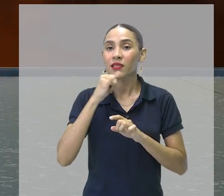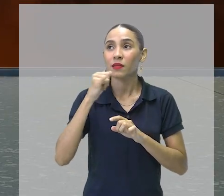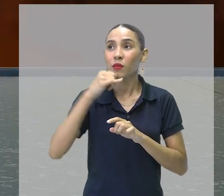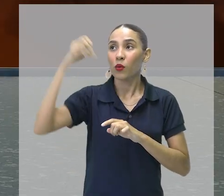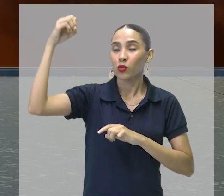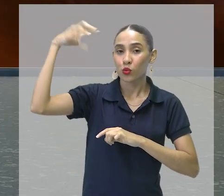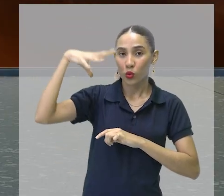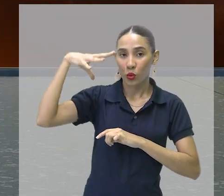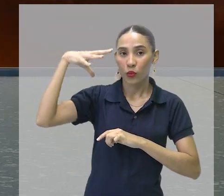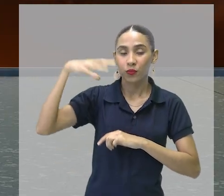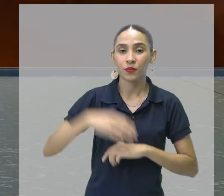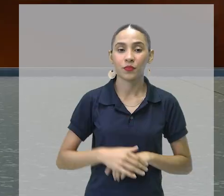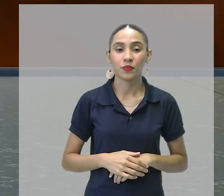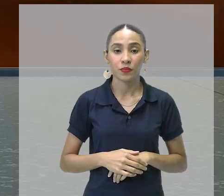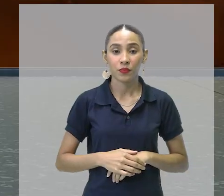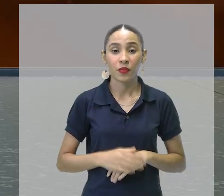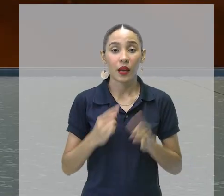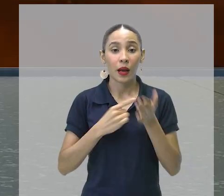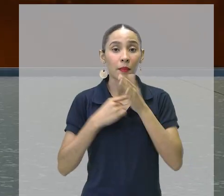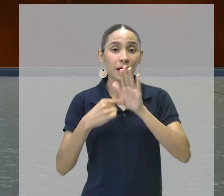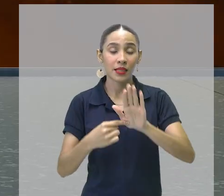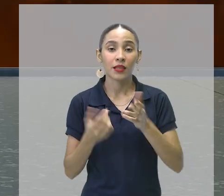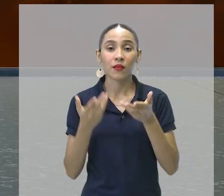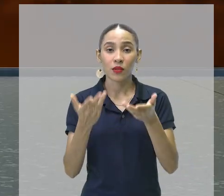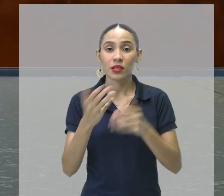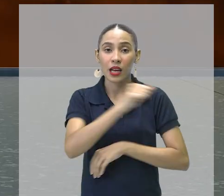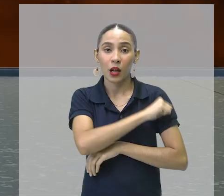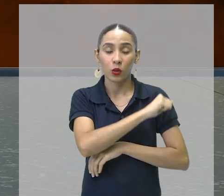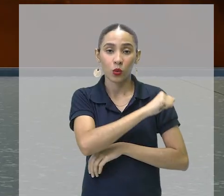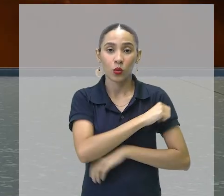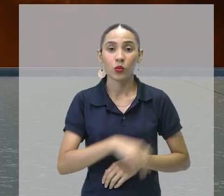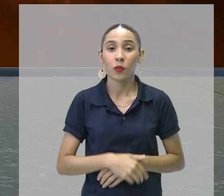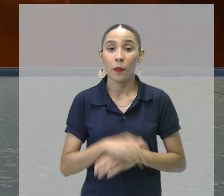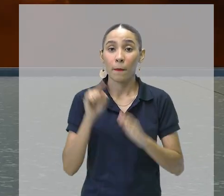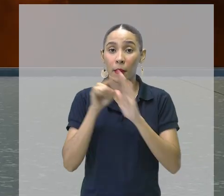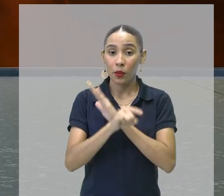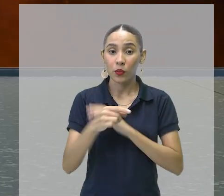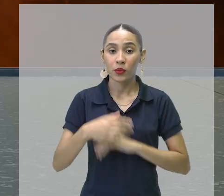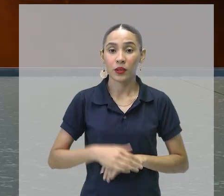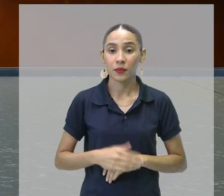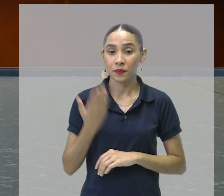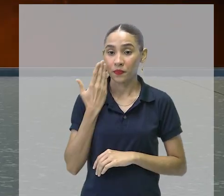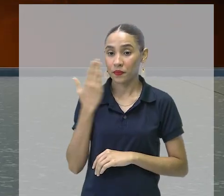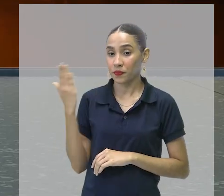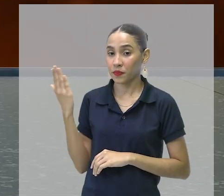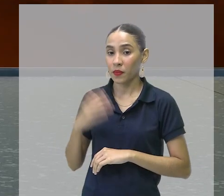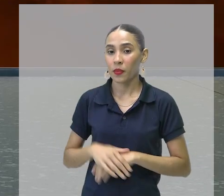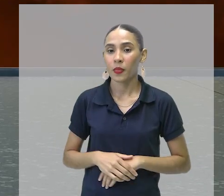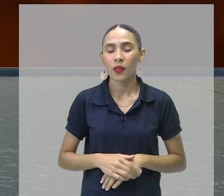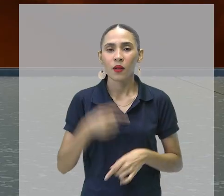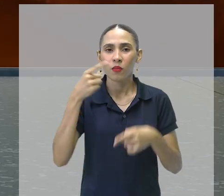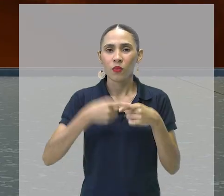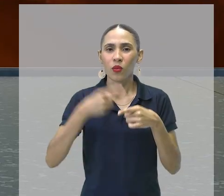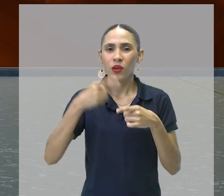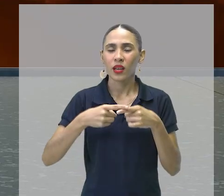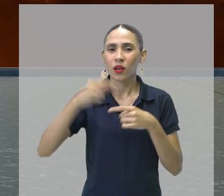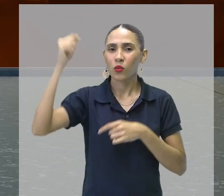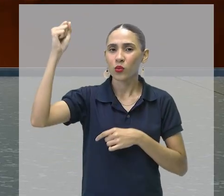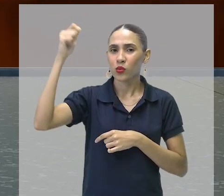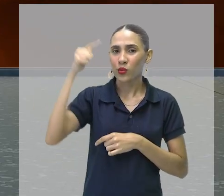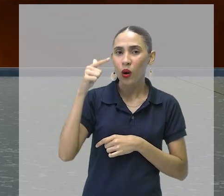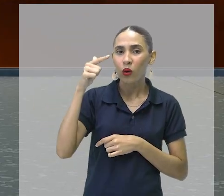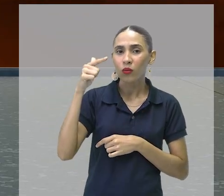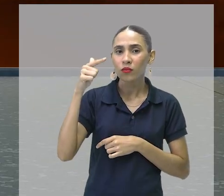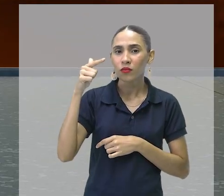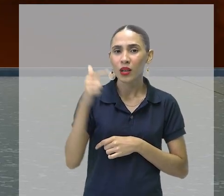inclinação dos raios solares. Trago para você o seguinte questionamento, olha aí, veja. Por